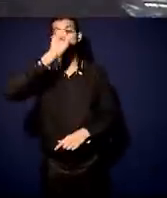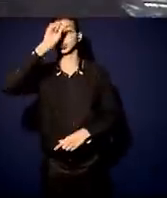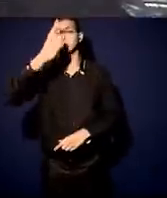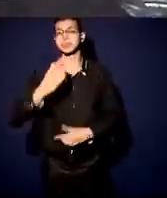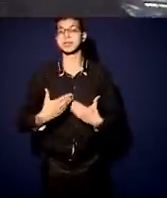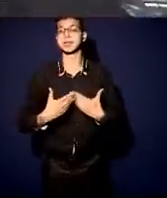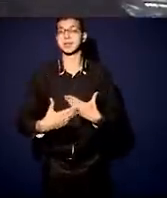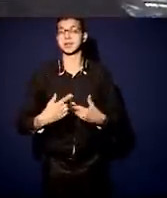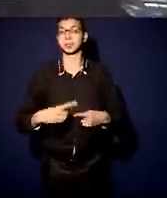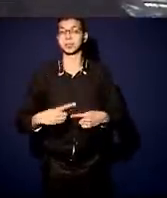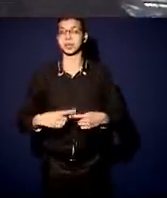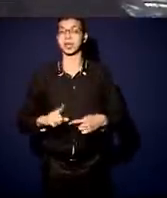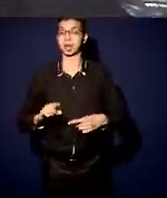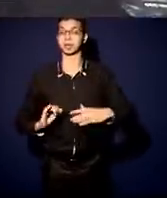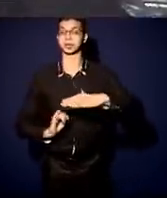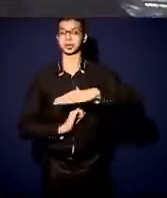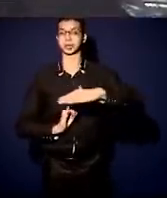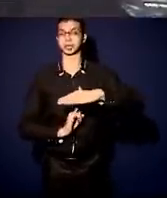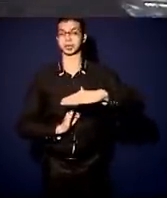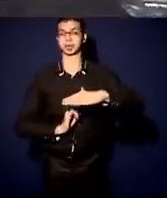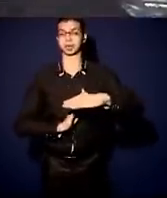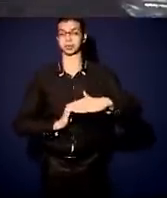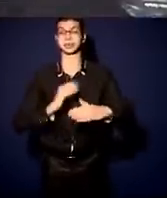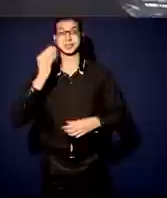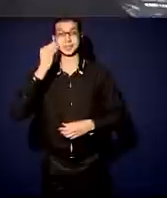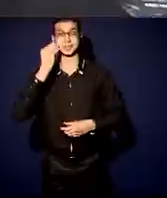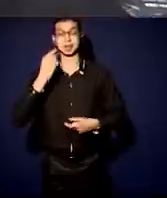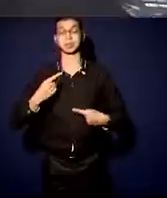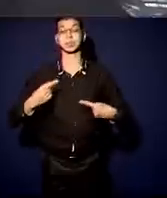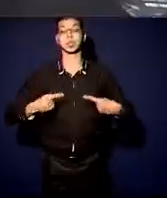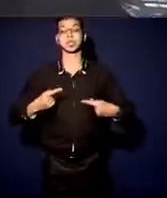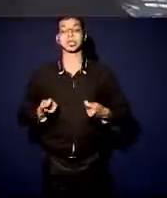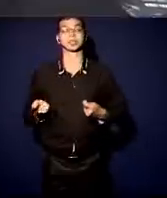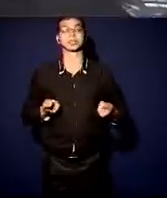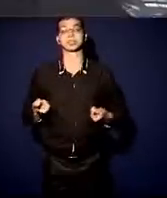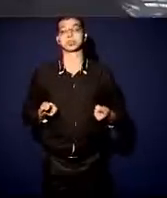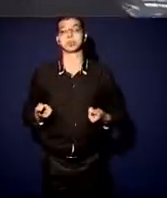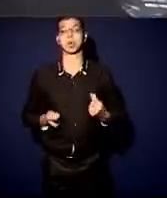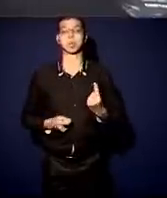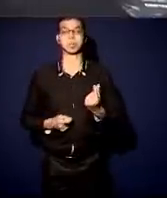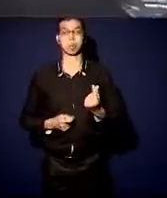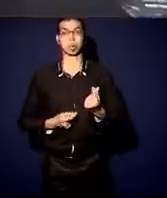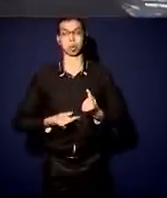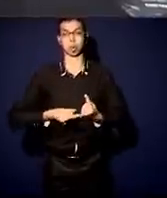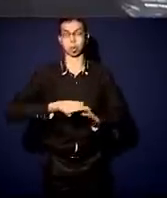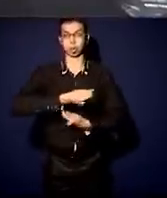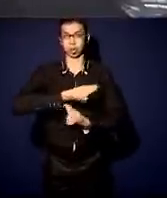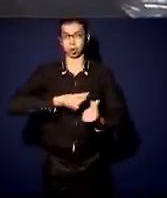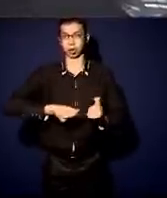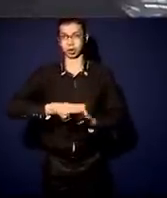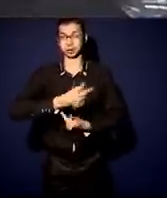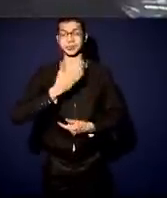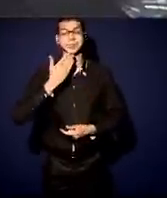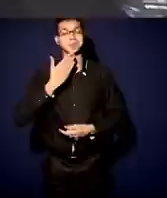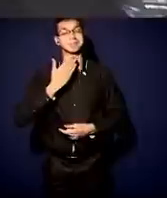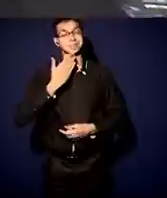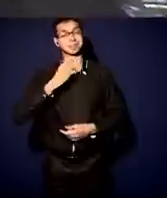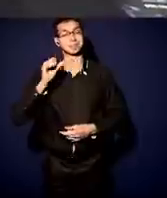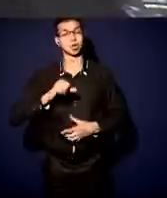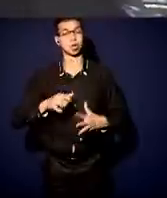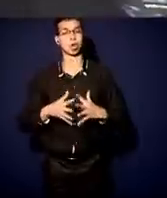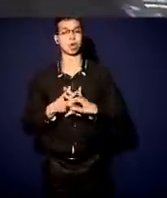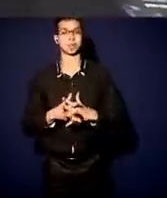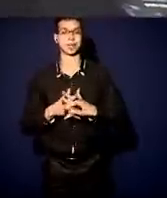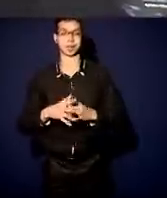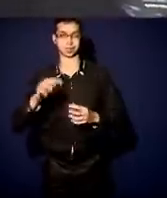institucional para condução da política monetária é isso é mais complicado do que simplesmente se